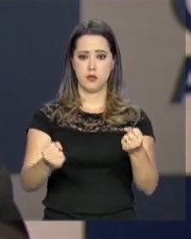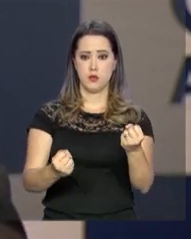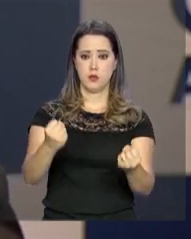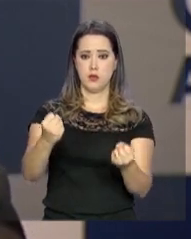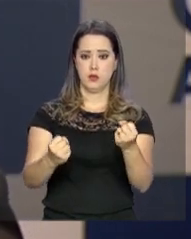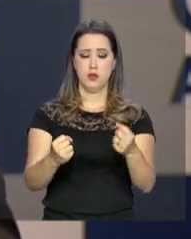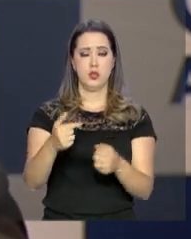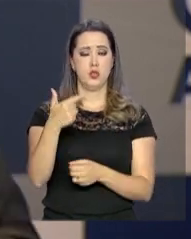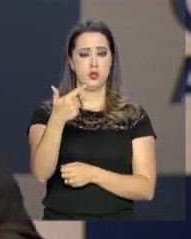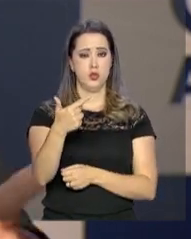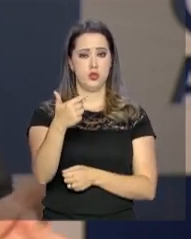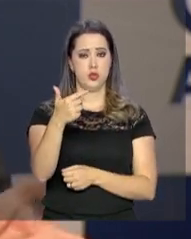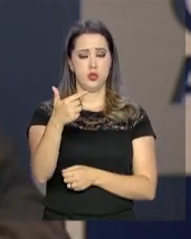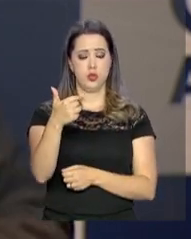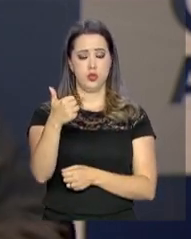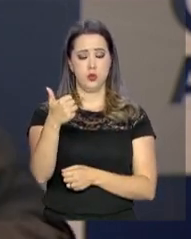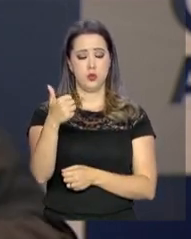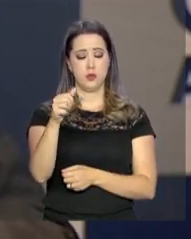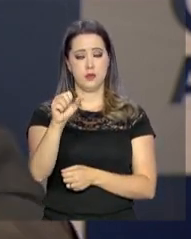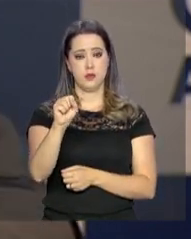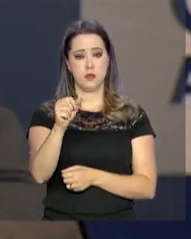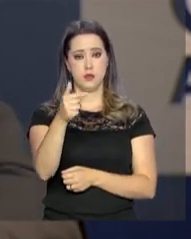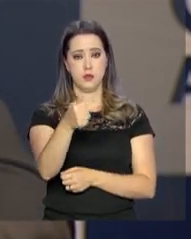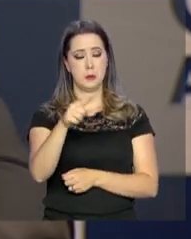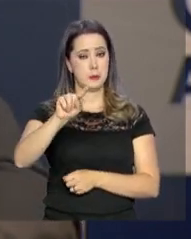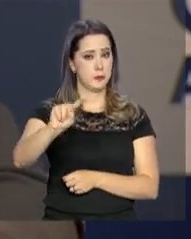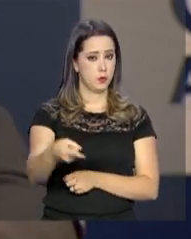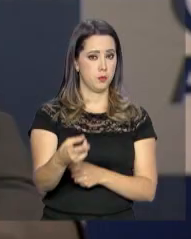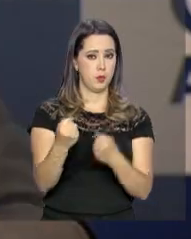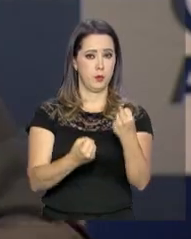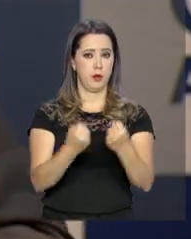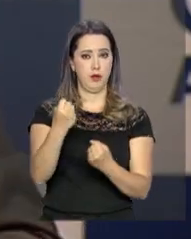217.500 unidades emplacadas, foi um mês